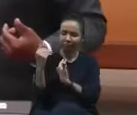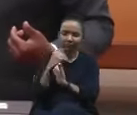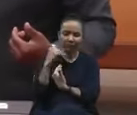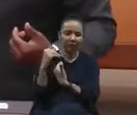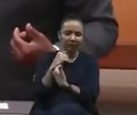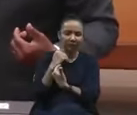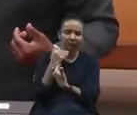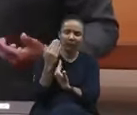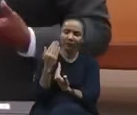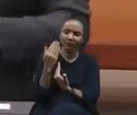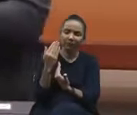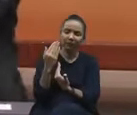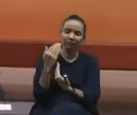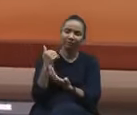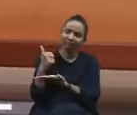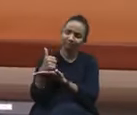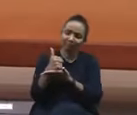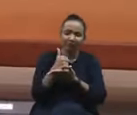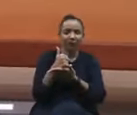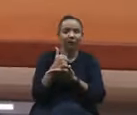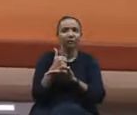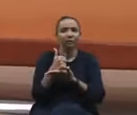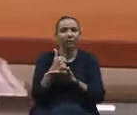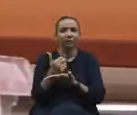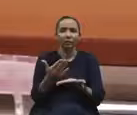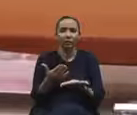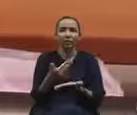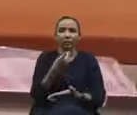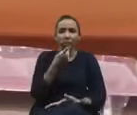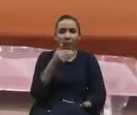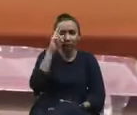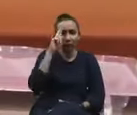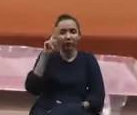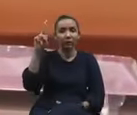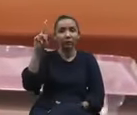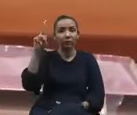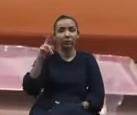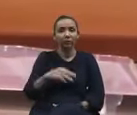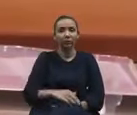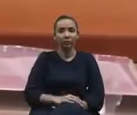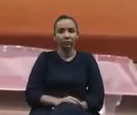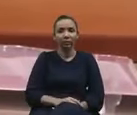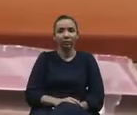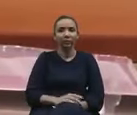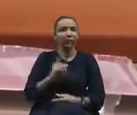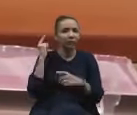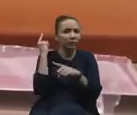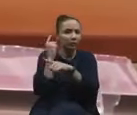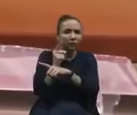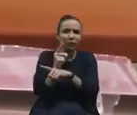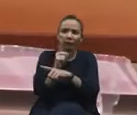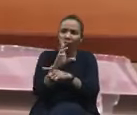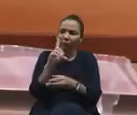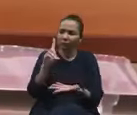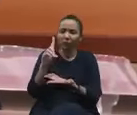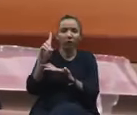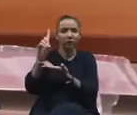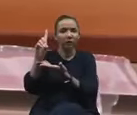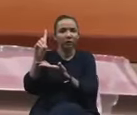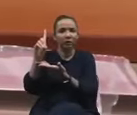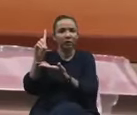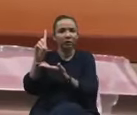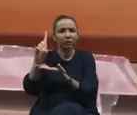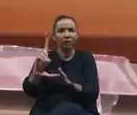guarda Há Forças em Deus e há forças espirituais e quem vive na dimensão